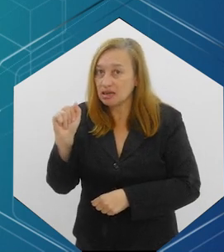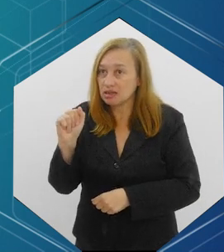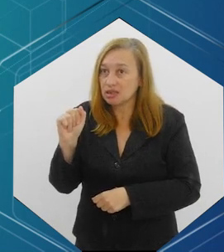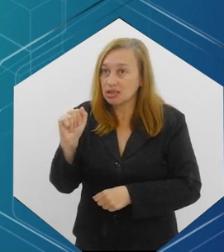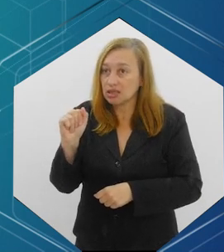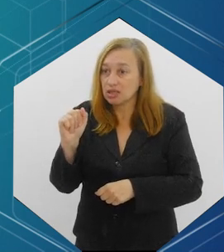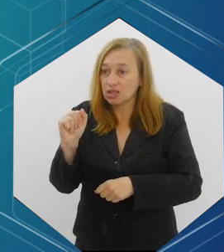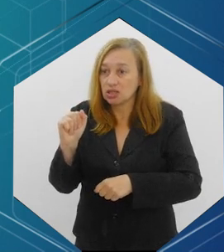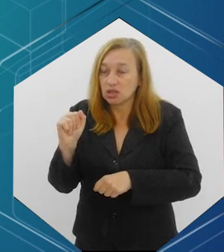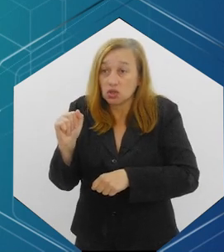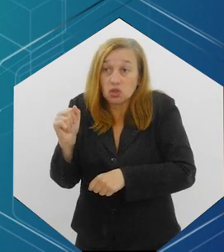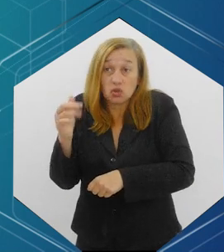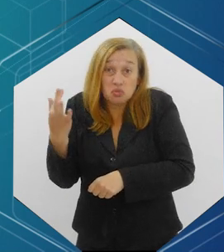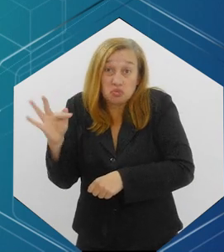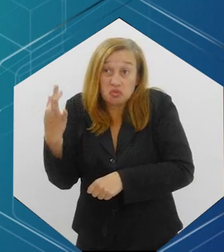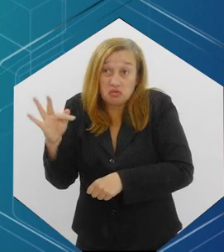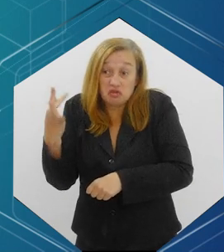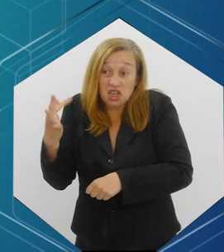fecha.